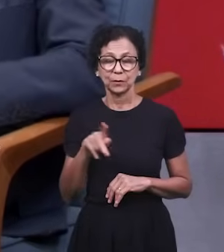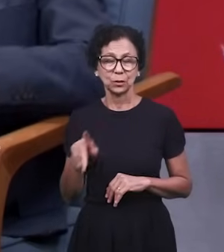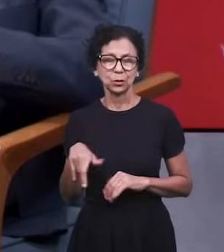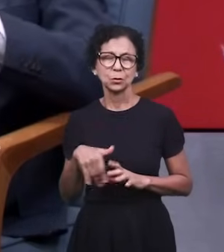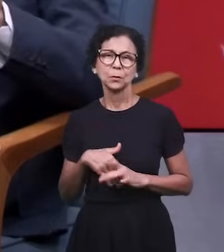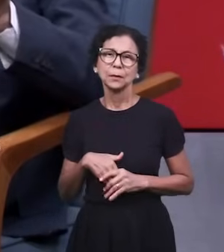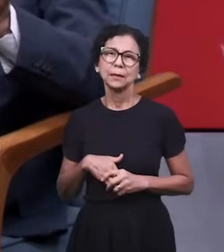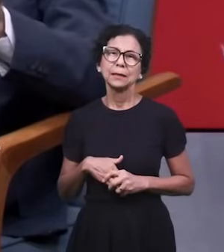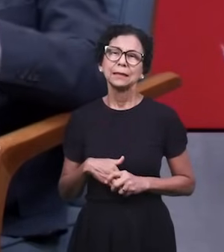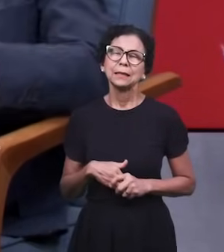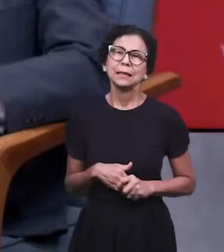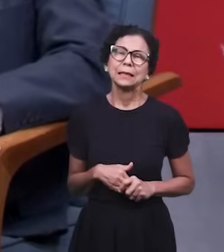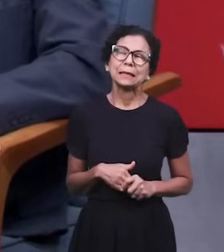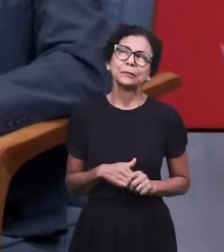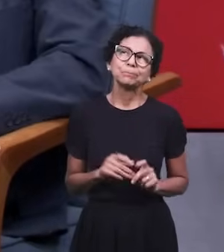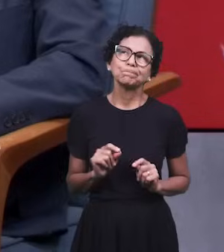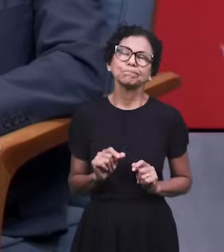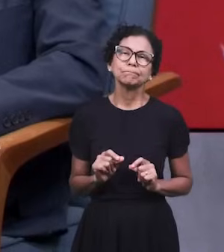quis